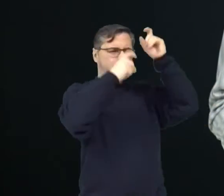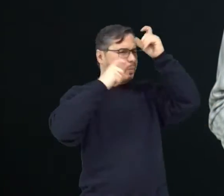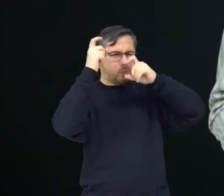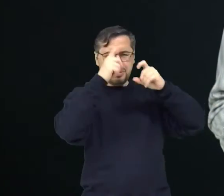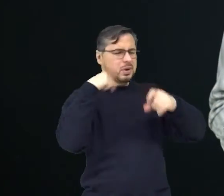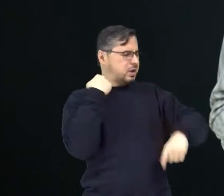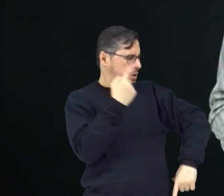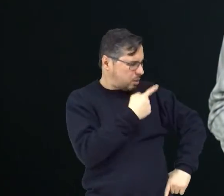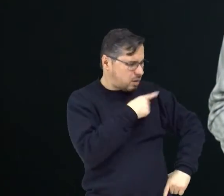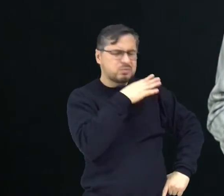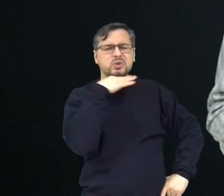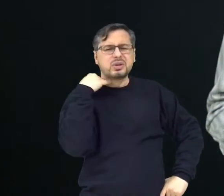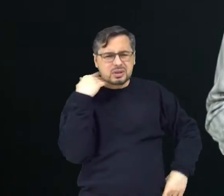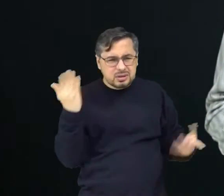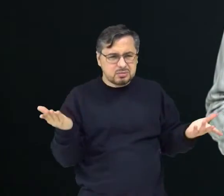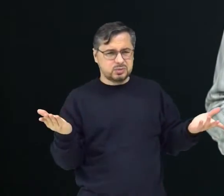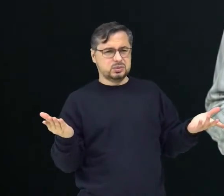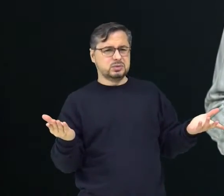que morramos?